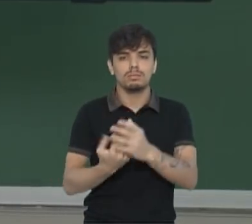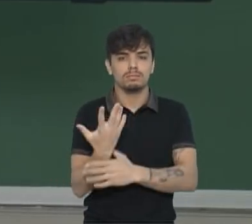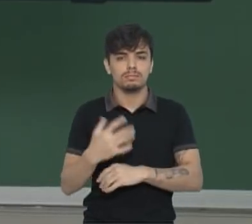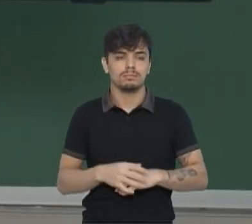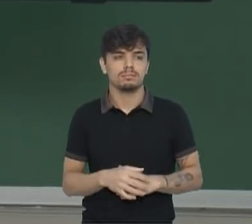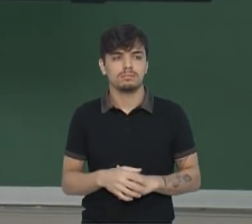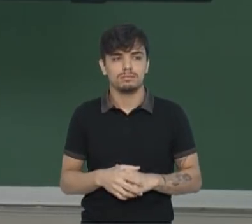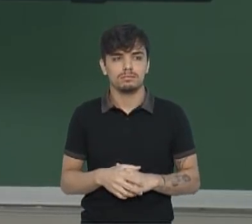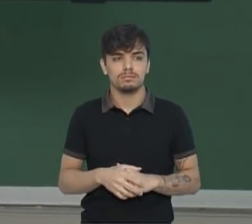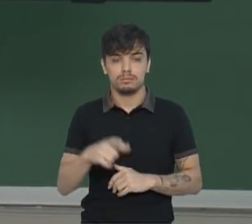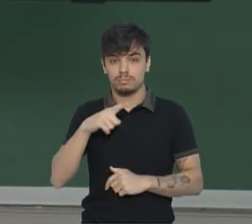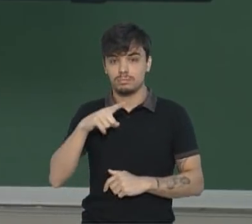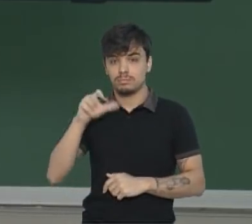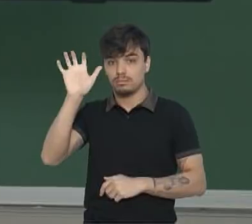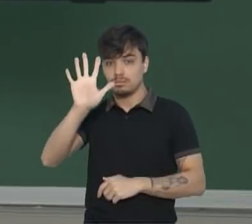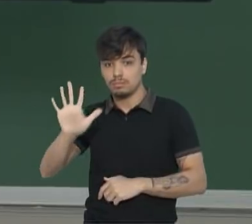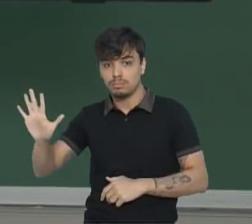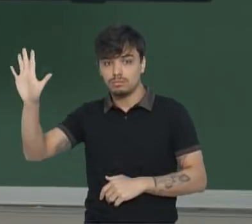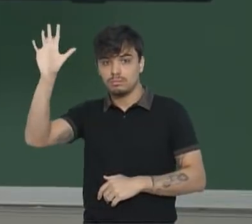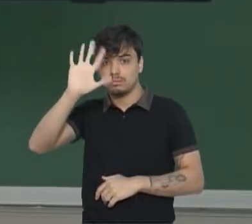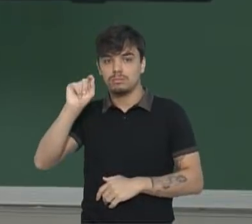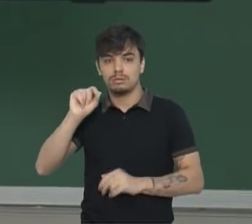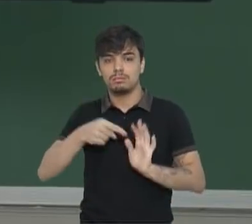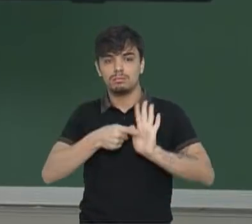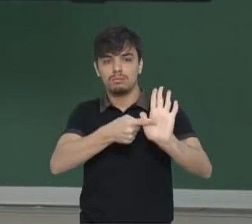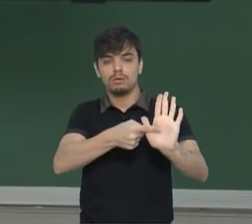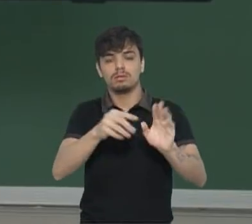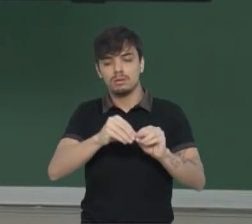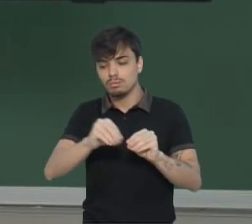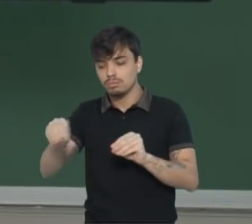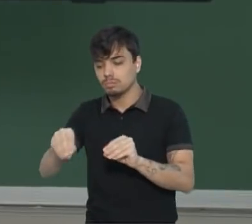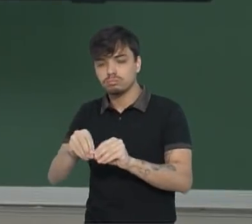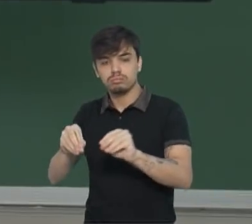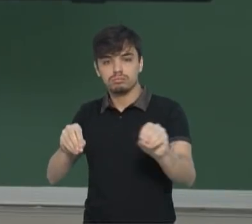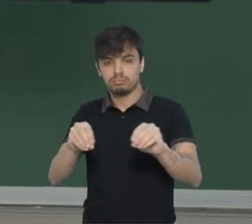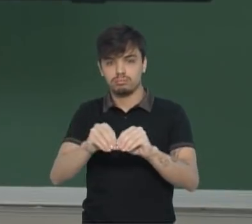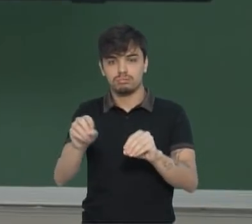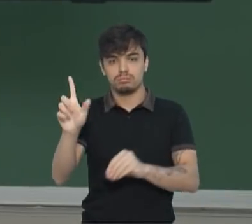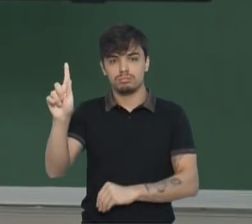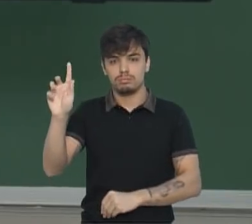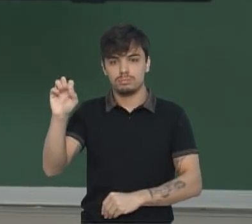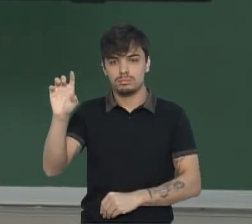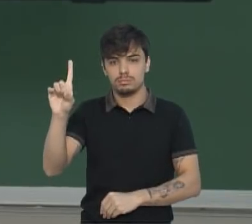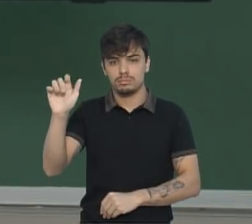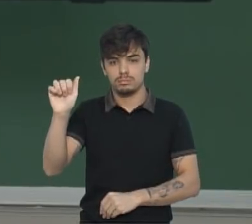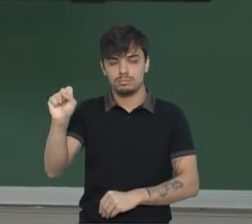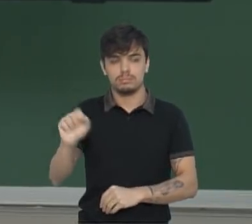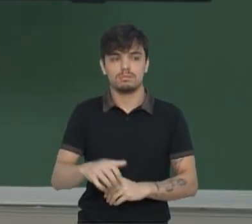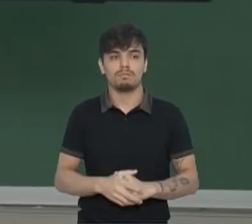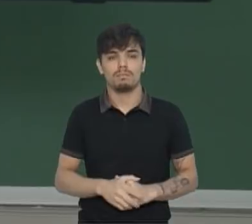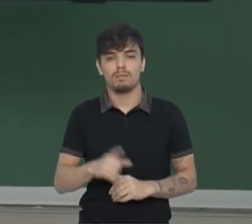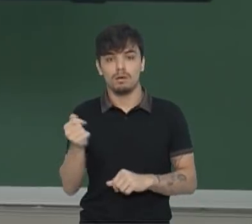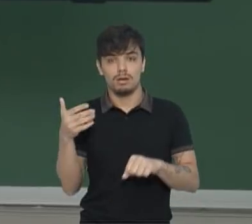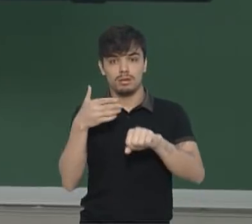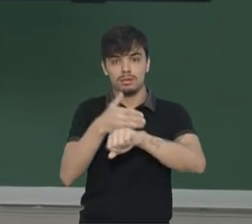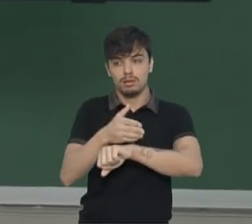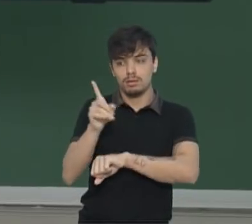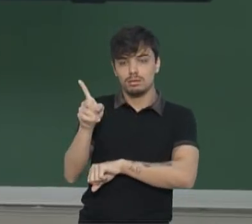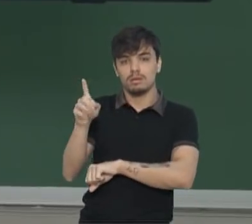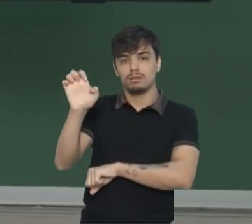a gente tem aqui um mapa, né, que mostra as migrações godas. Tá? Então, aqui é eles entrando dentro da Europa, aqui eles